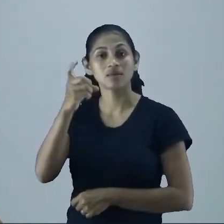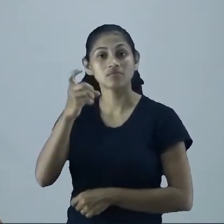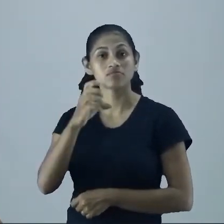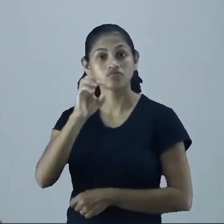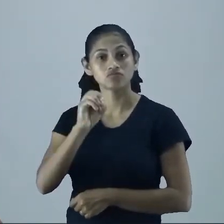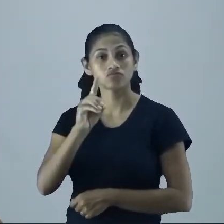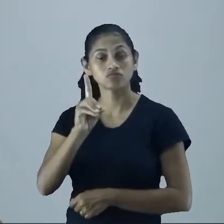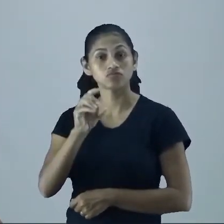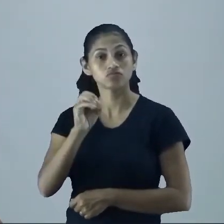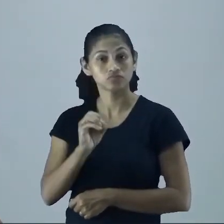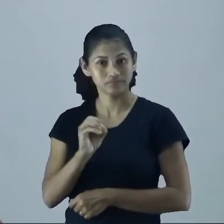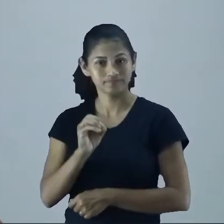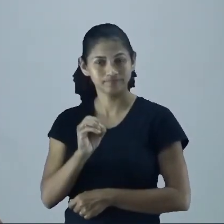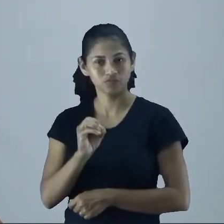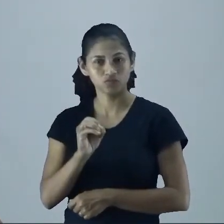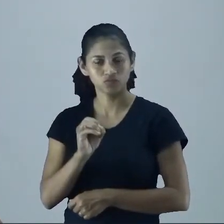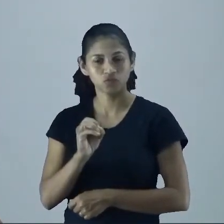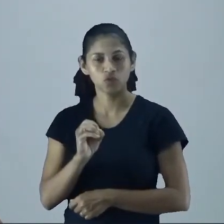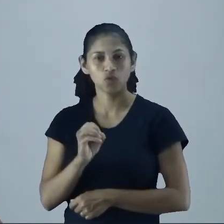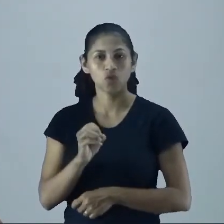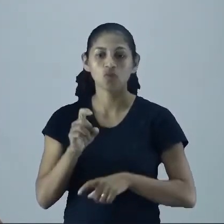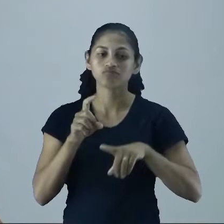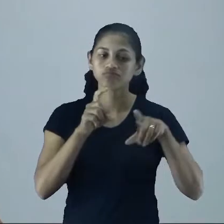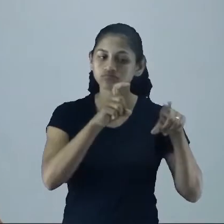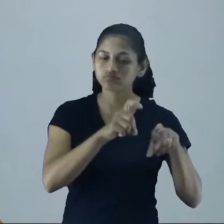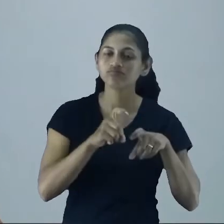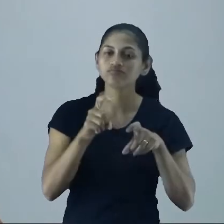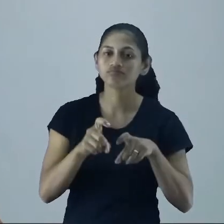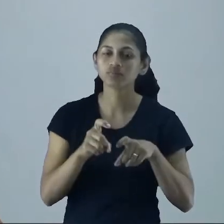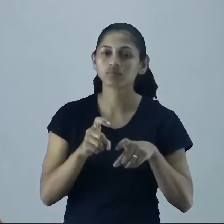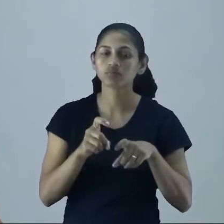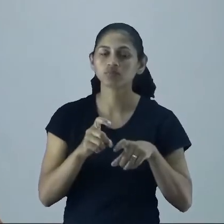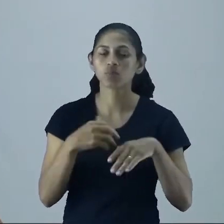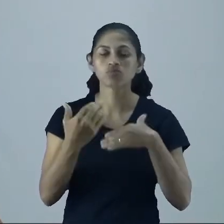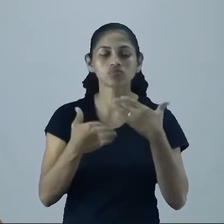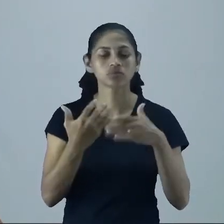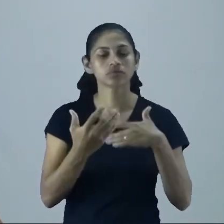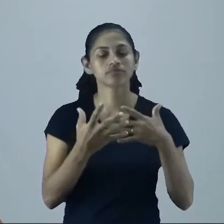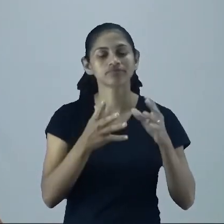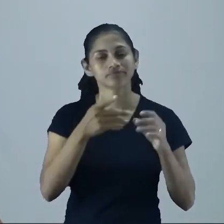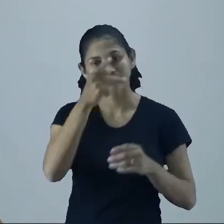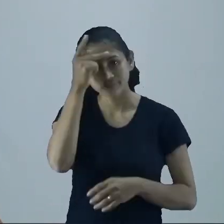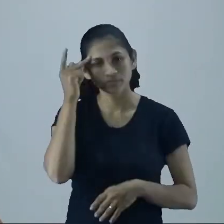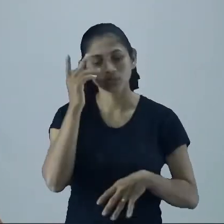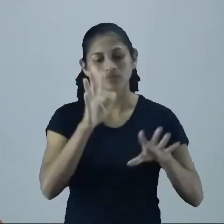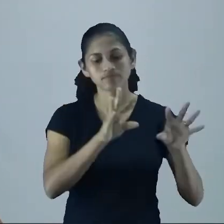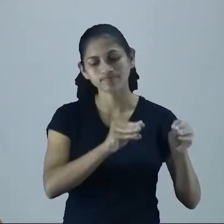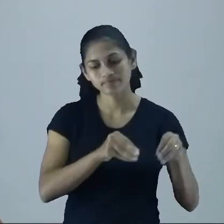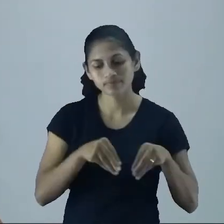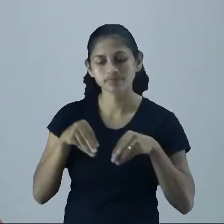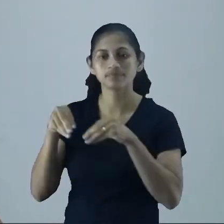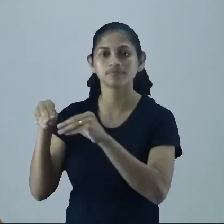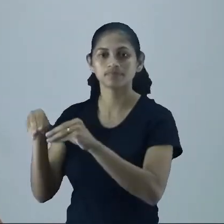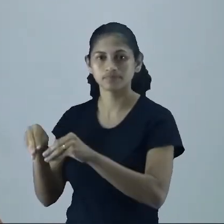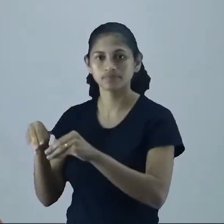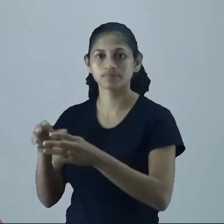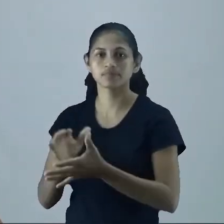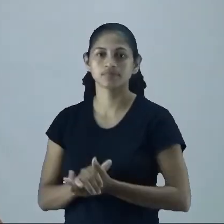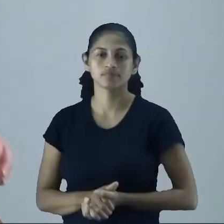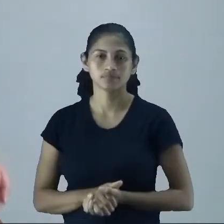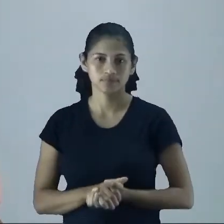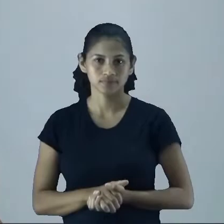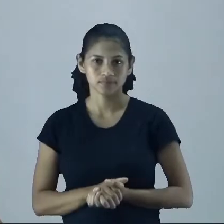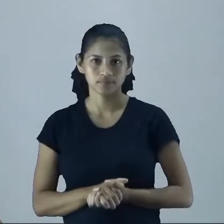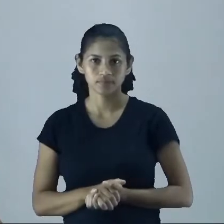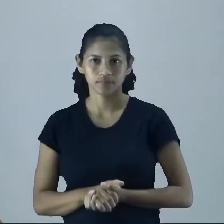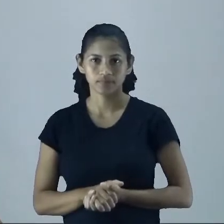quando há um processo, muitas pessoas saem do campo e vão para a cidade, né? Um processo chamado como